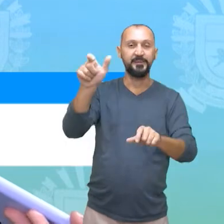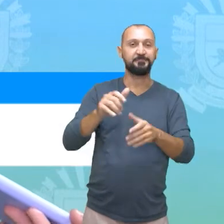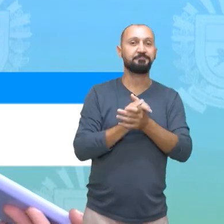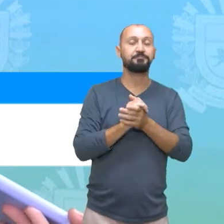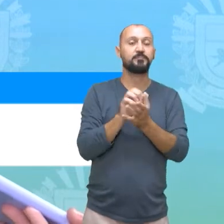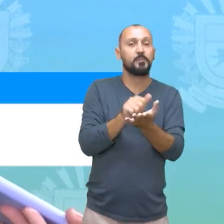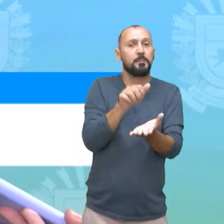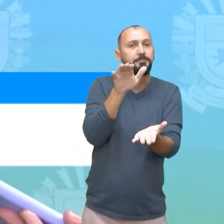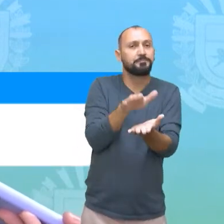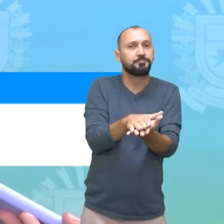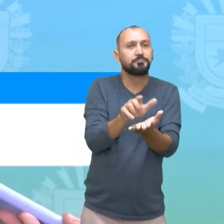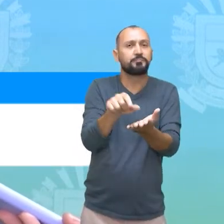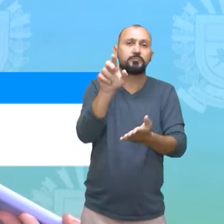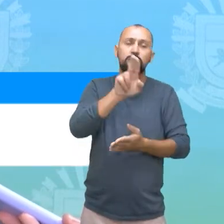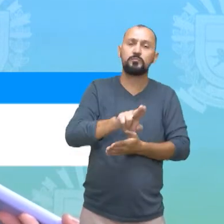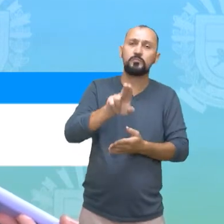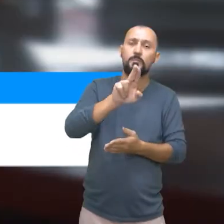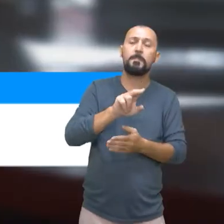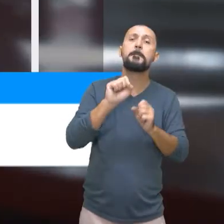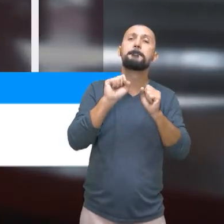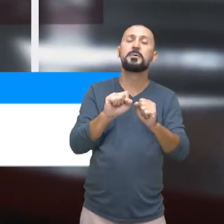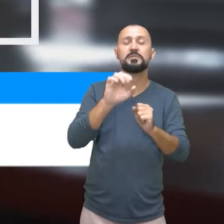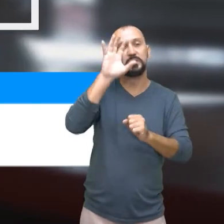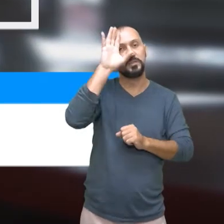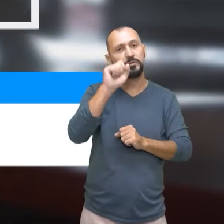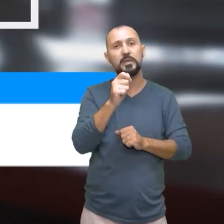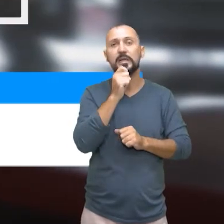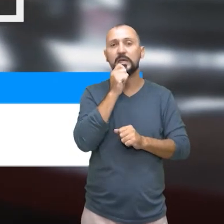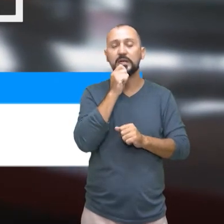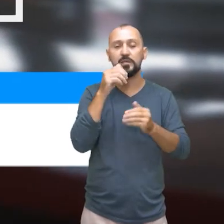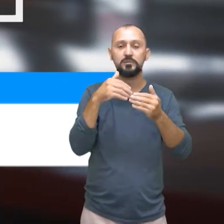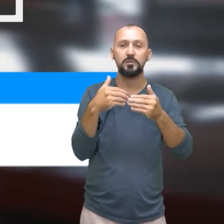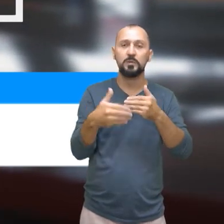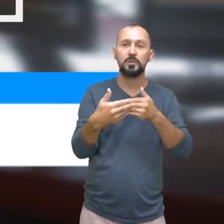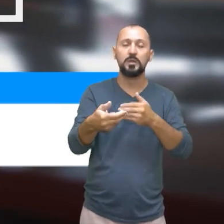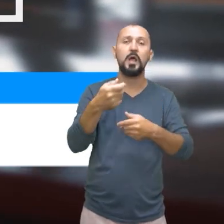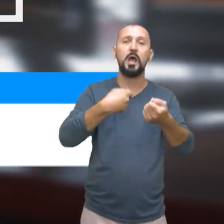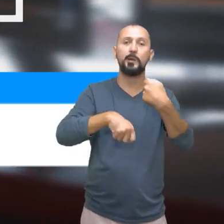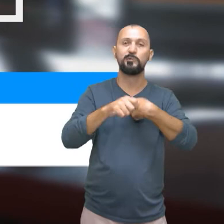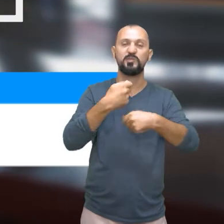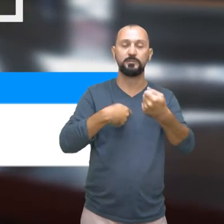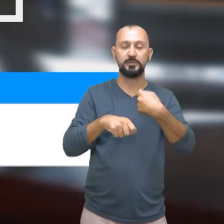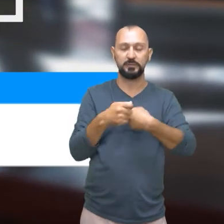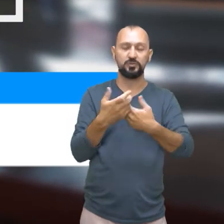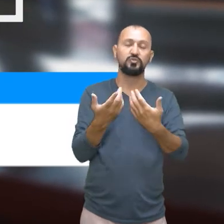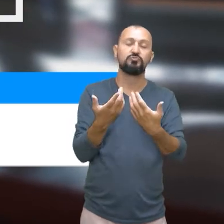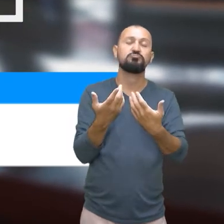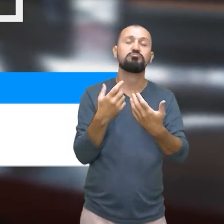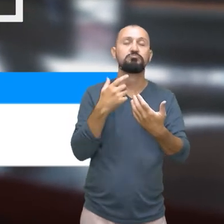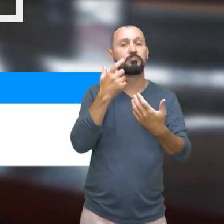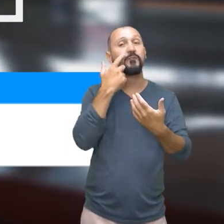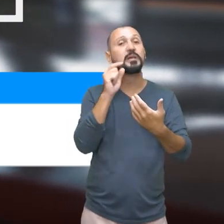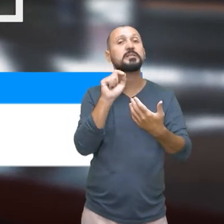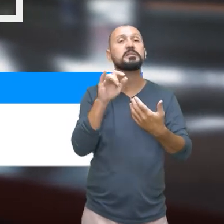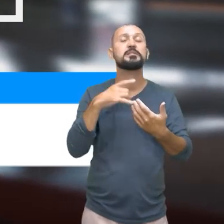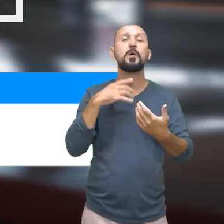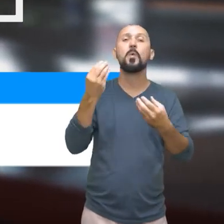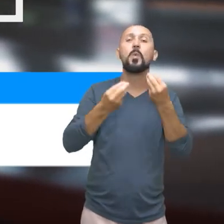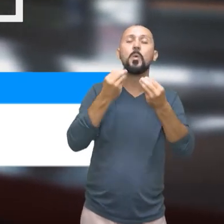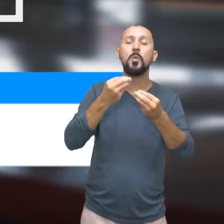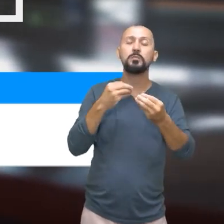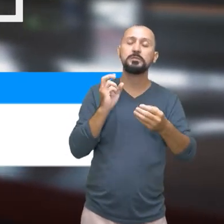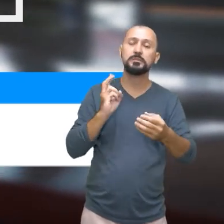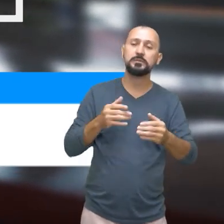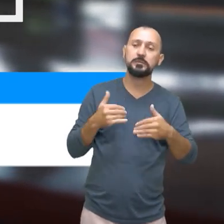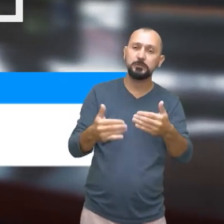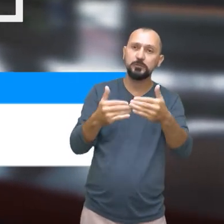de ataque à dignidade das pessoas. As penalidades a serem aplicadas serão decididas em processo